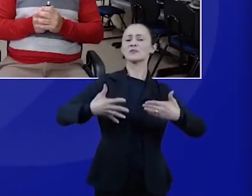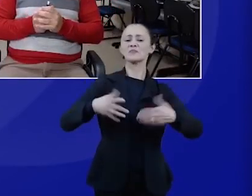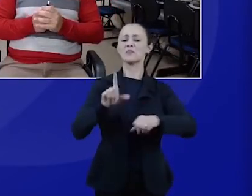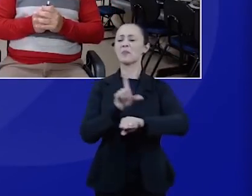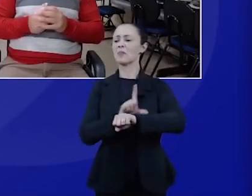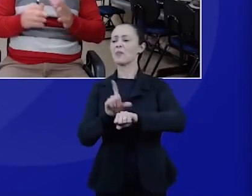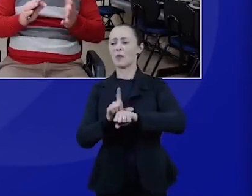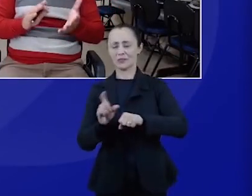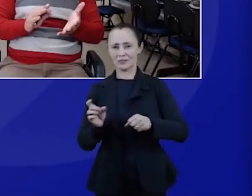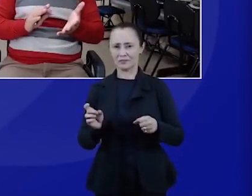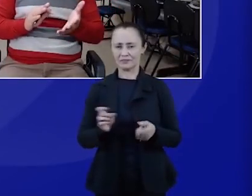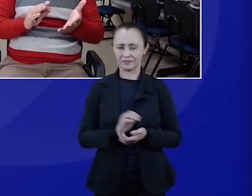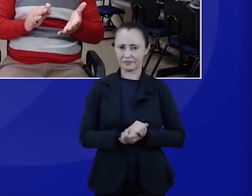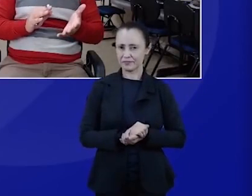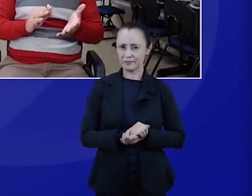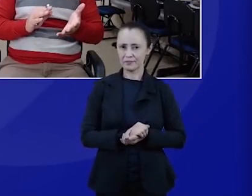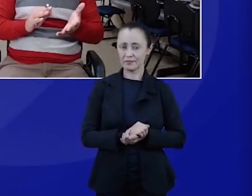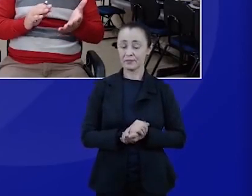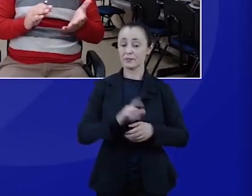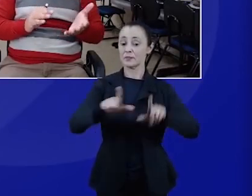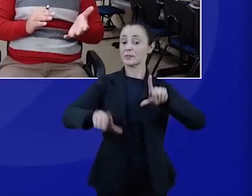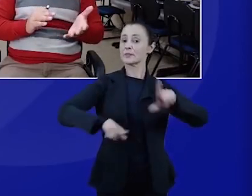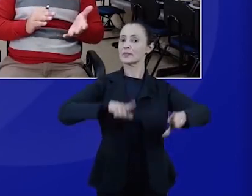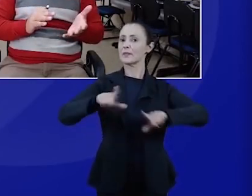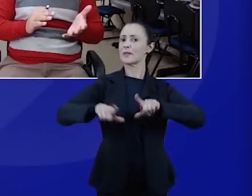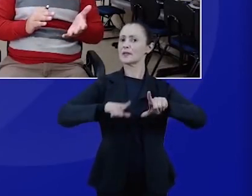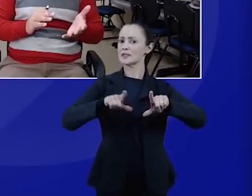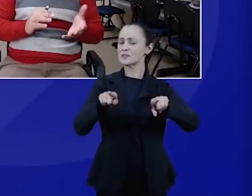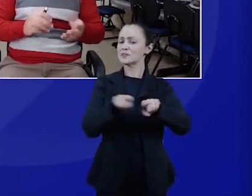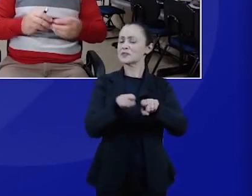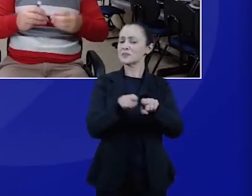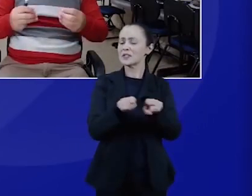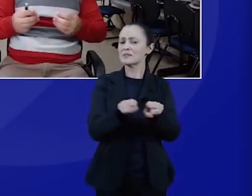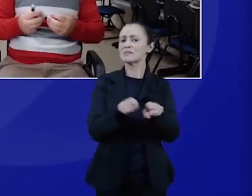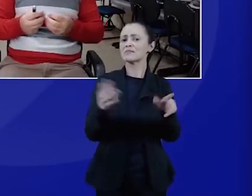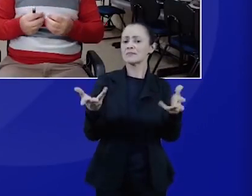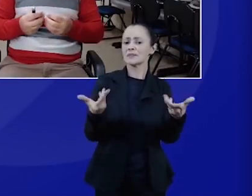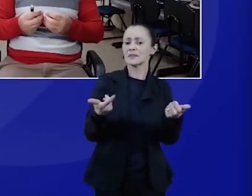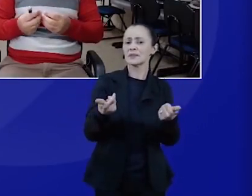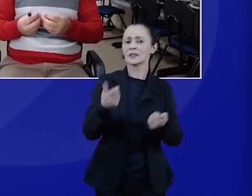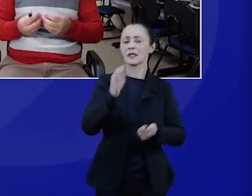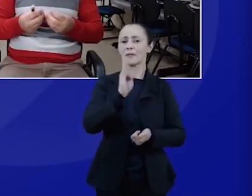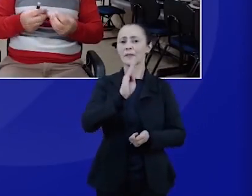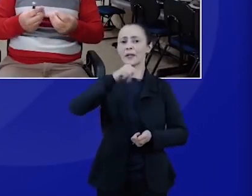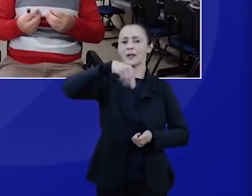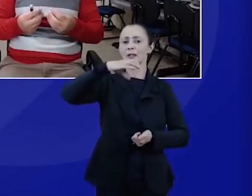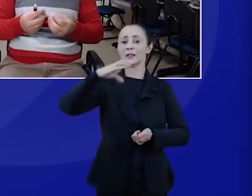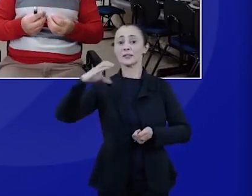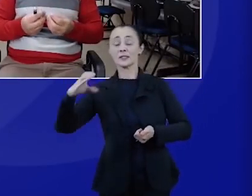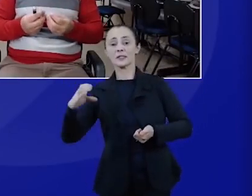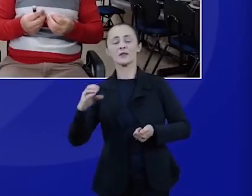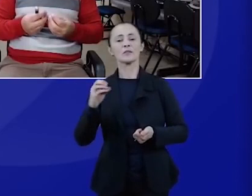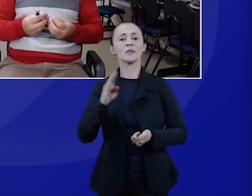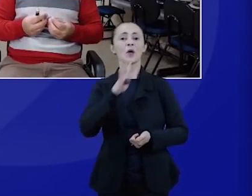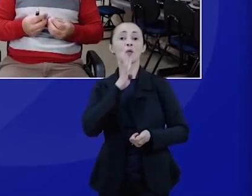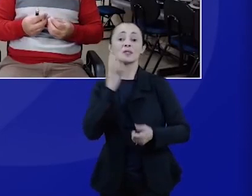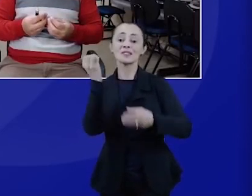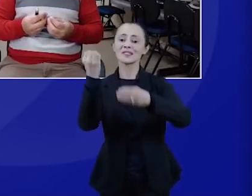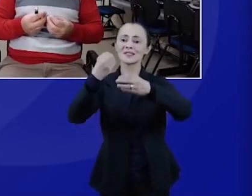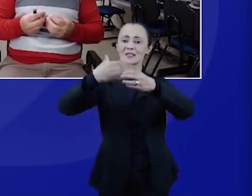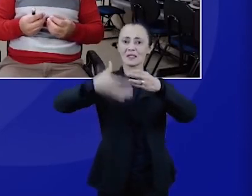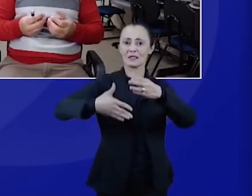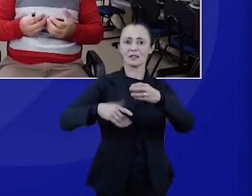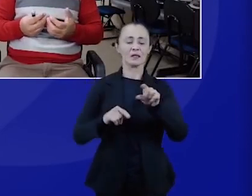cidades? Nós trabalhamos justamente as habilidades da BNCC em reconhecer as características de campo e